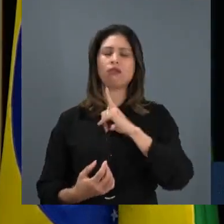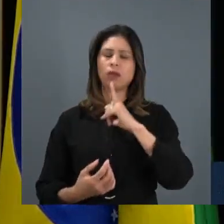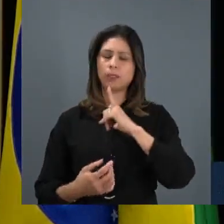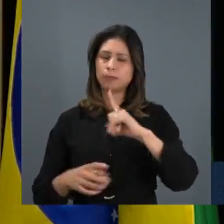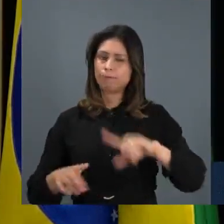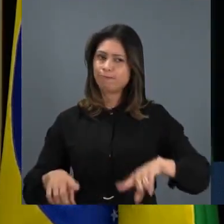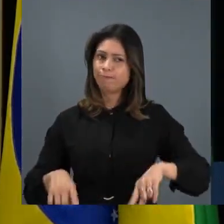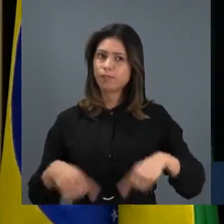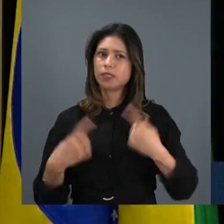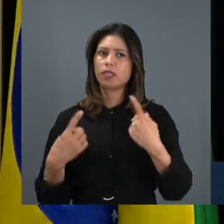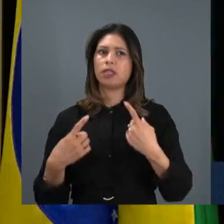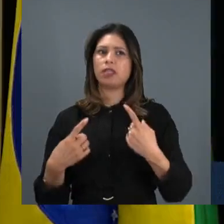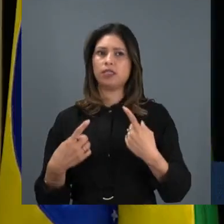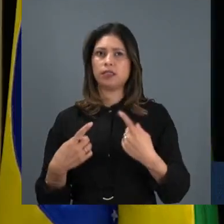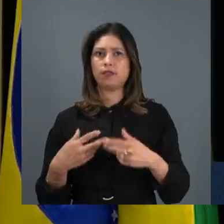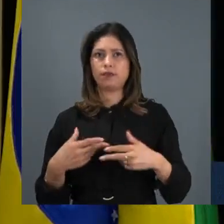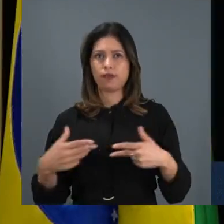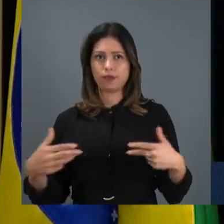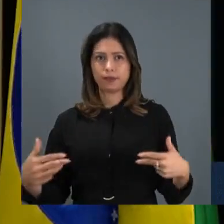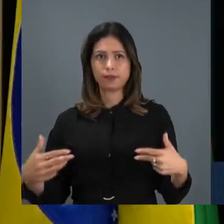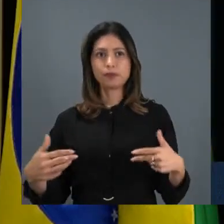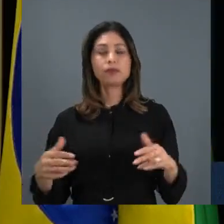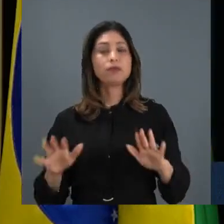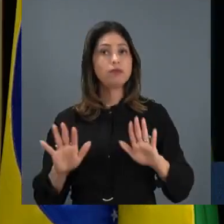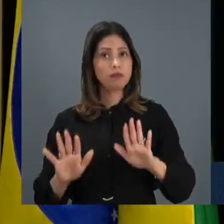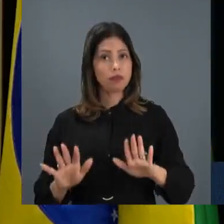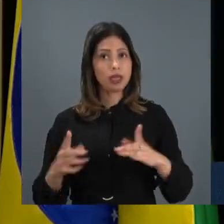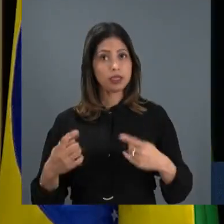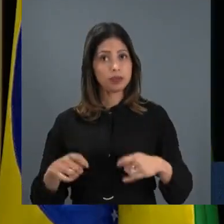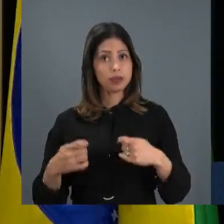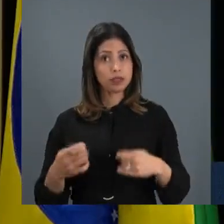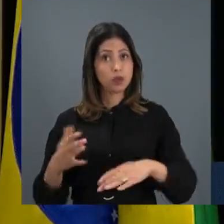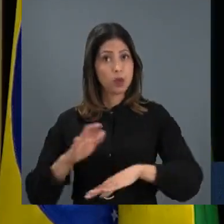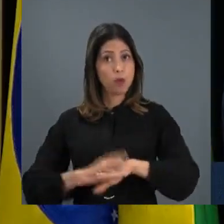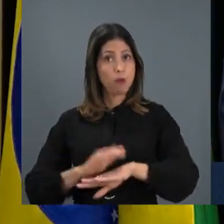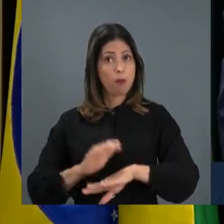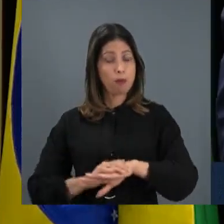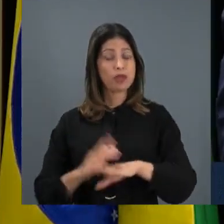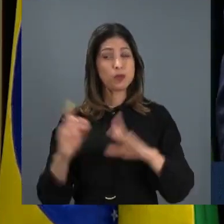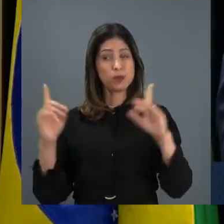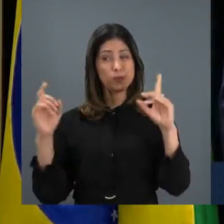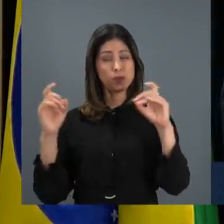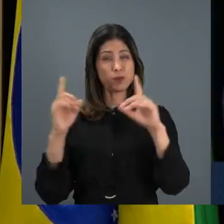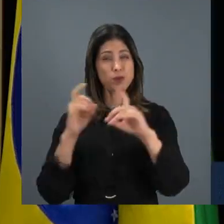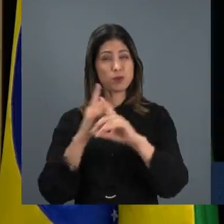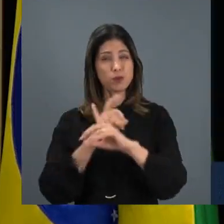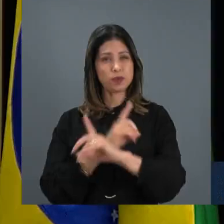muitos desafios, mas que possam se manifestar nesse momento sombrio.